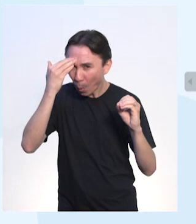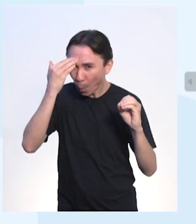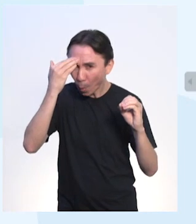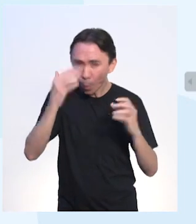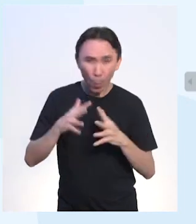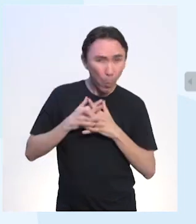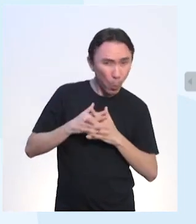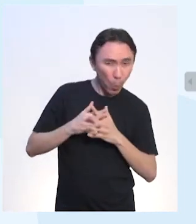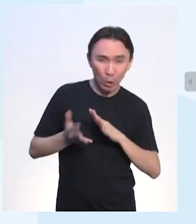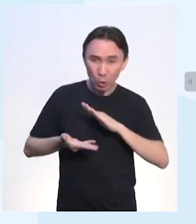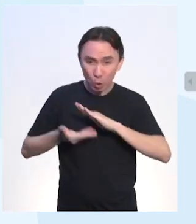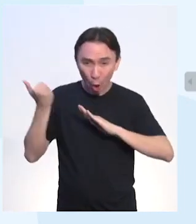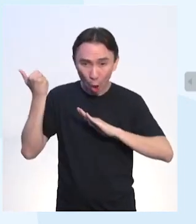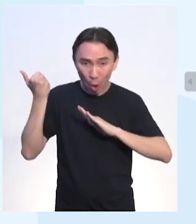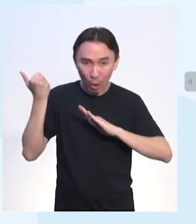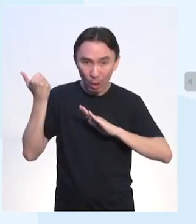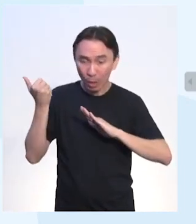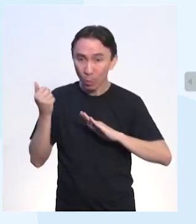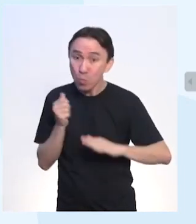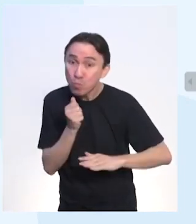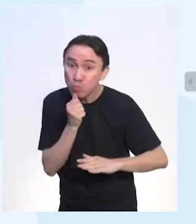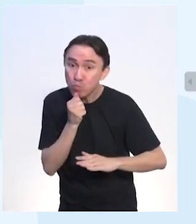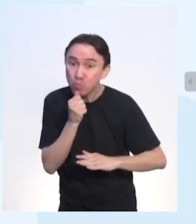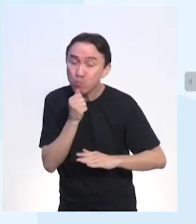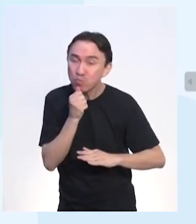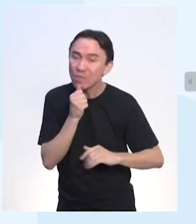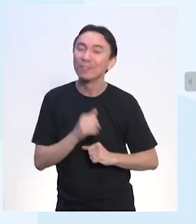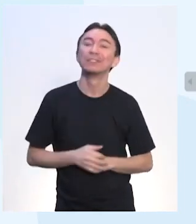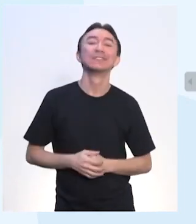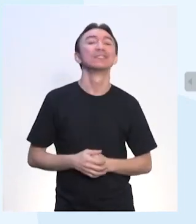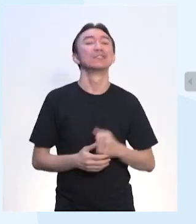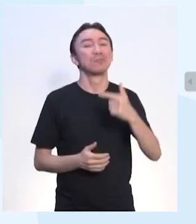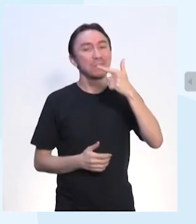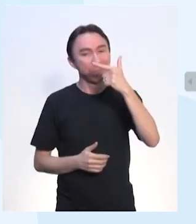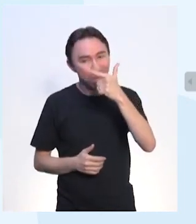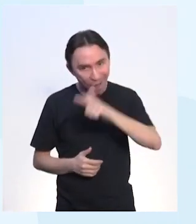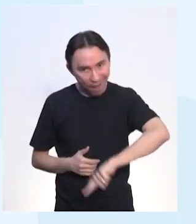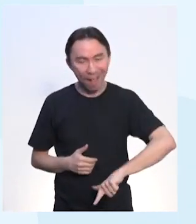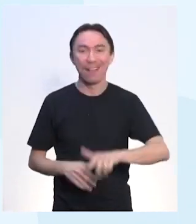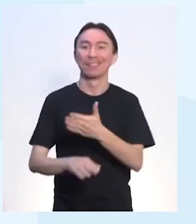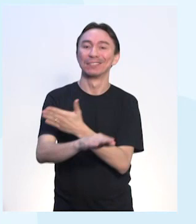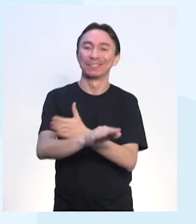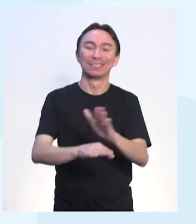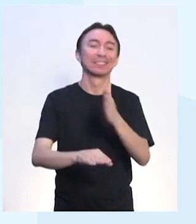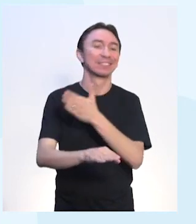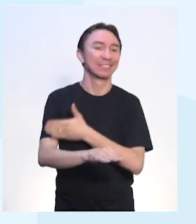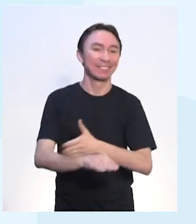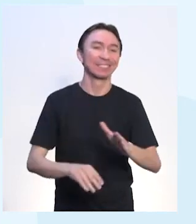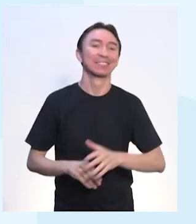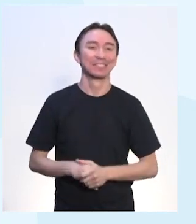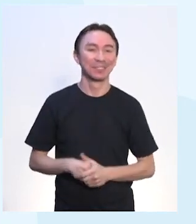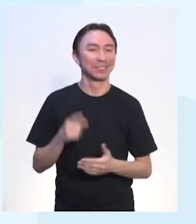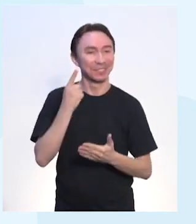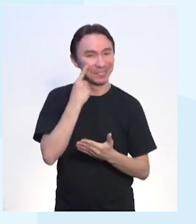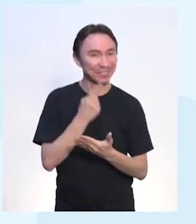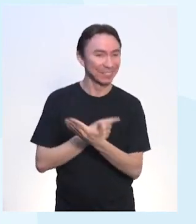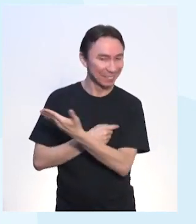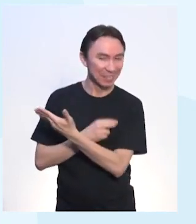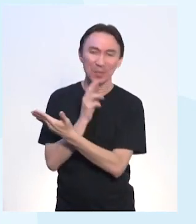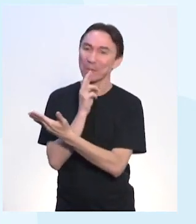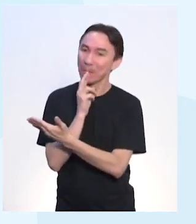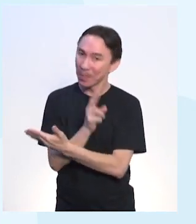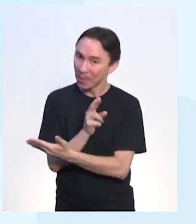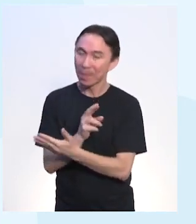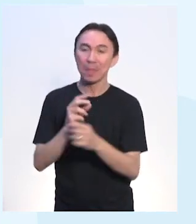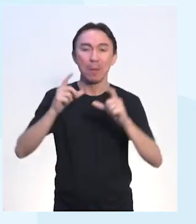dúvida? Ainda não? Então, nós vamos treinar mais. Por favor, coloque a resolução da atividade 2 para eles,